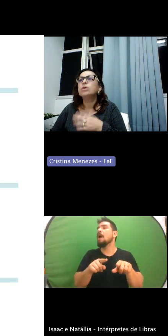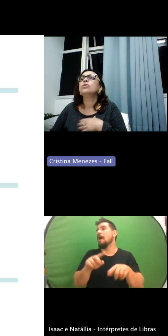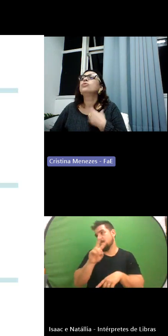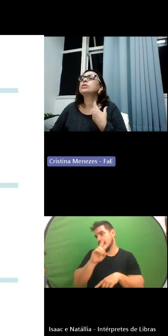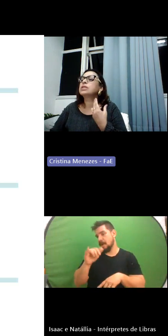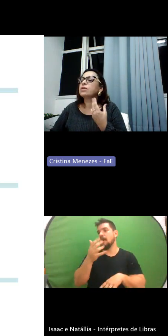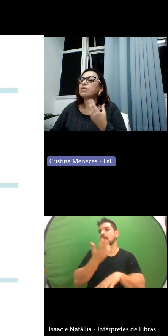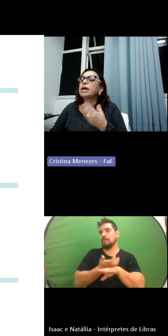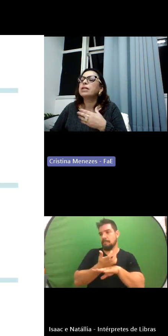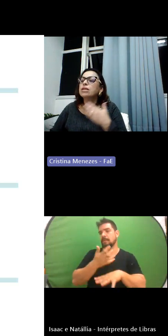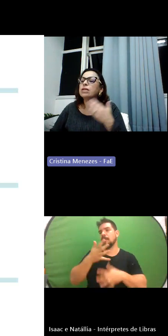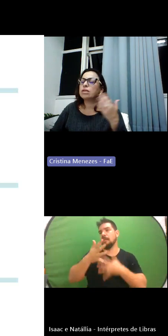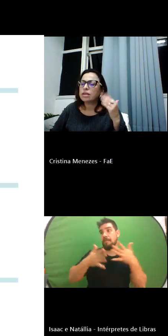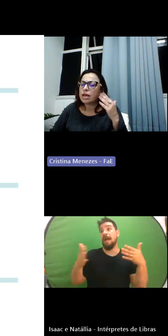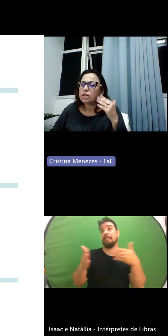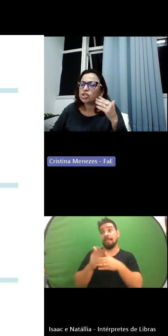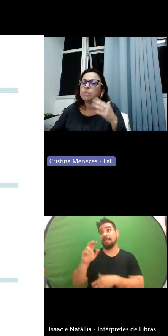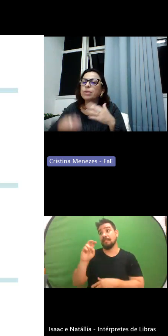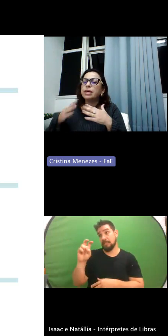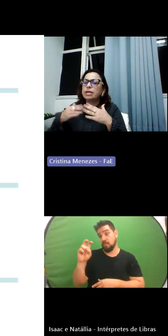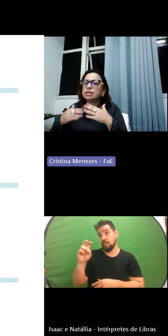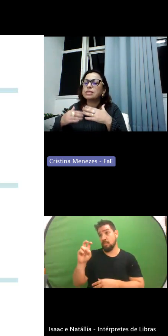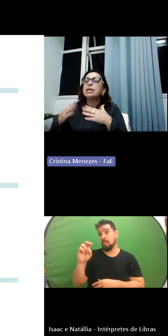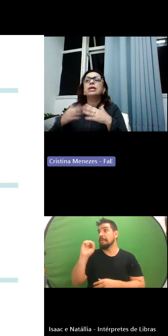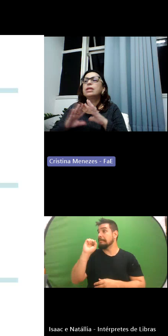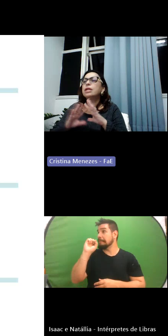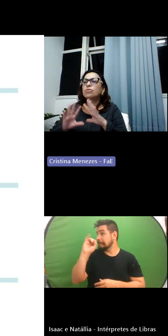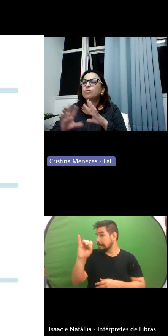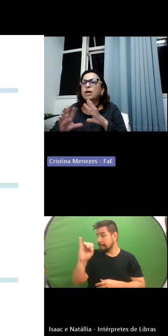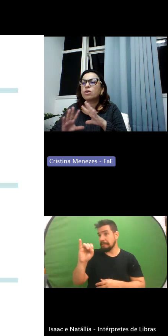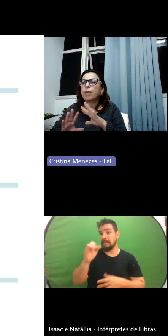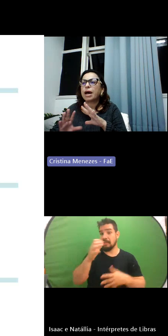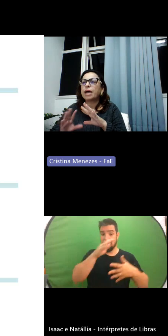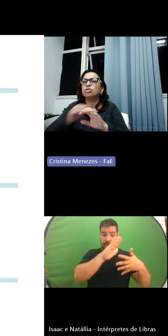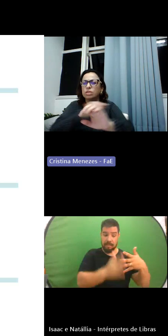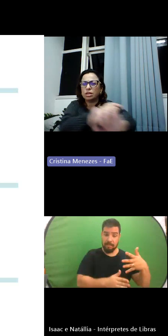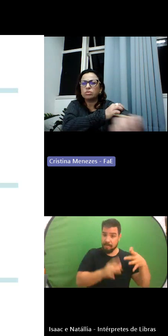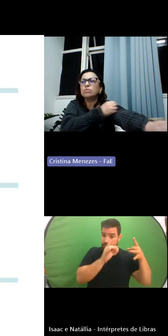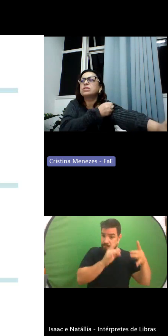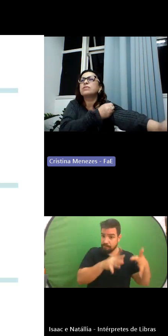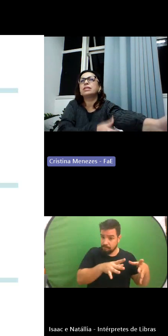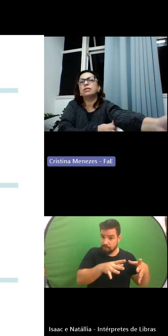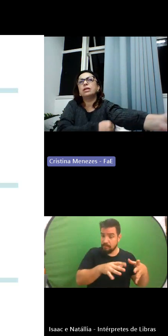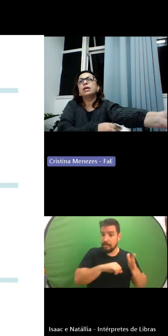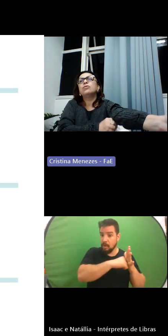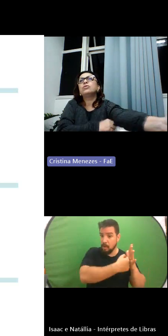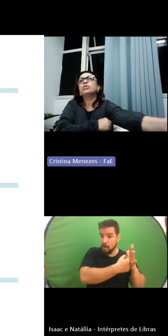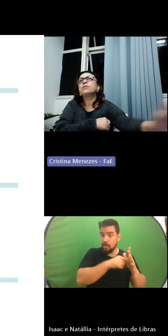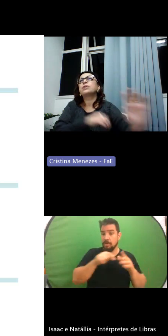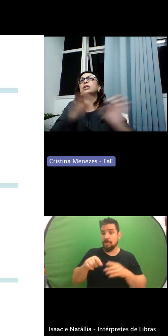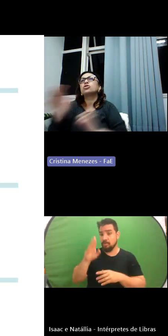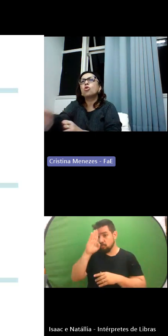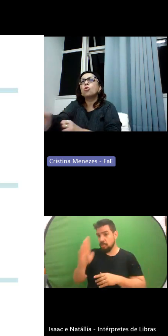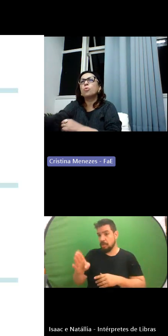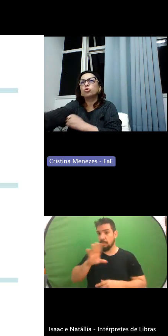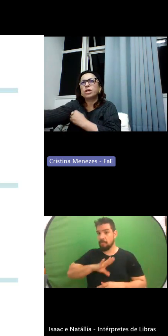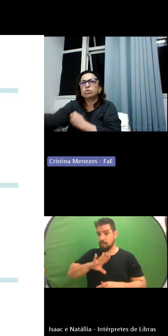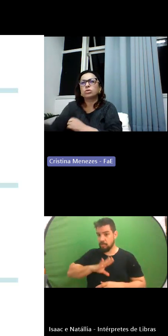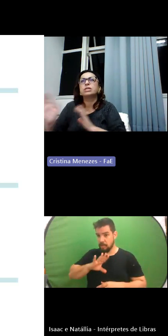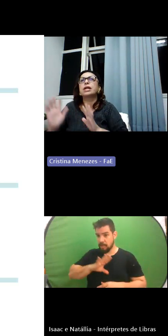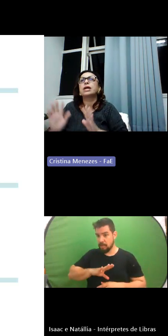não, você vai ter disciplinas que não farão parte, entendeu? Então, se você ficar só